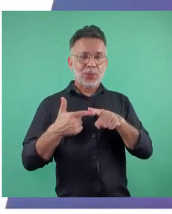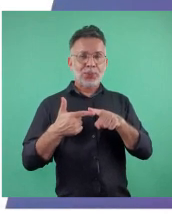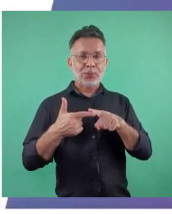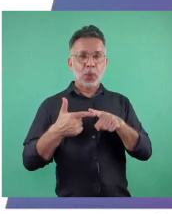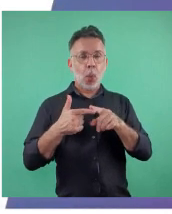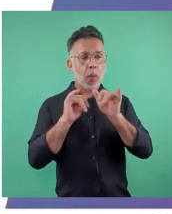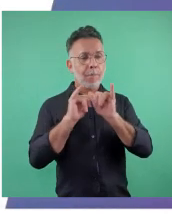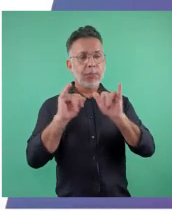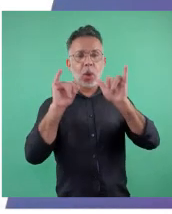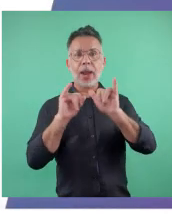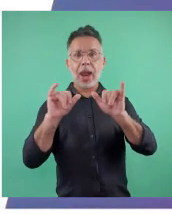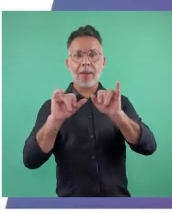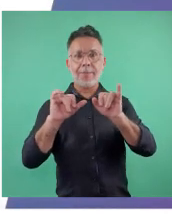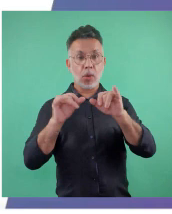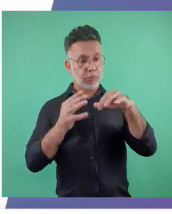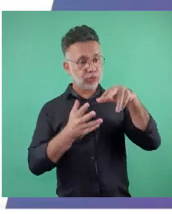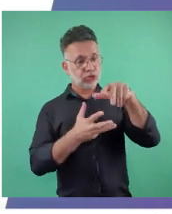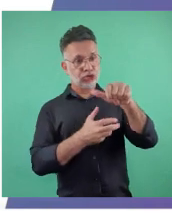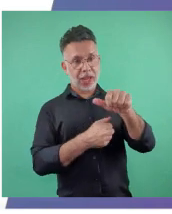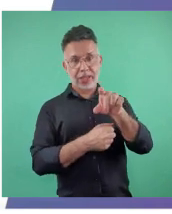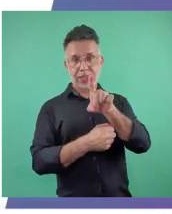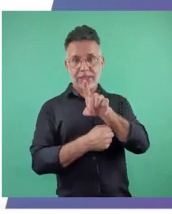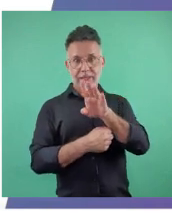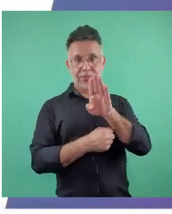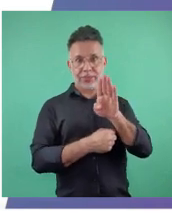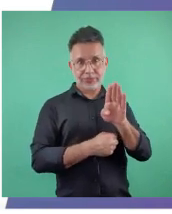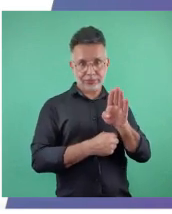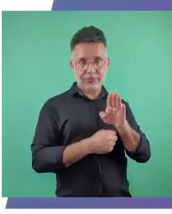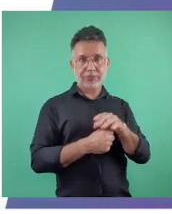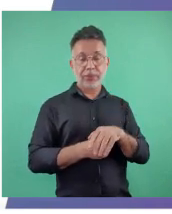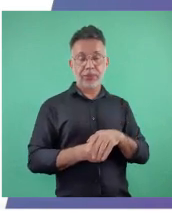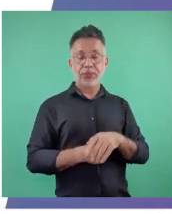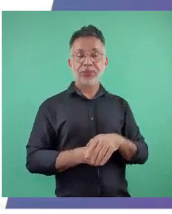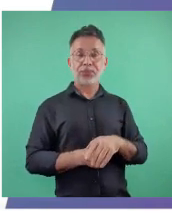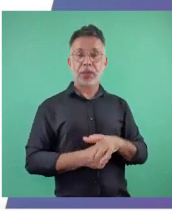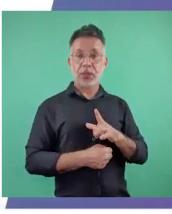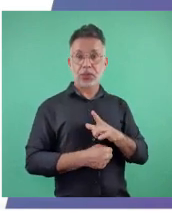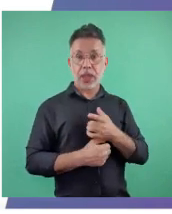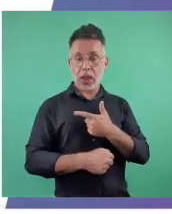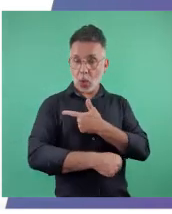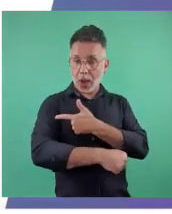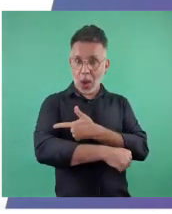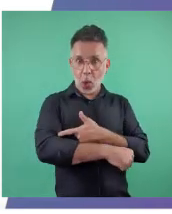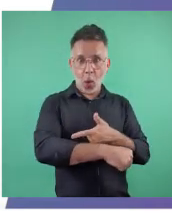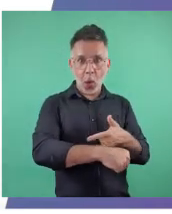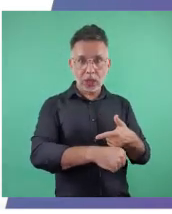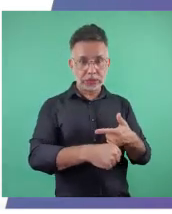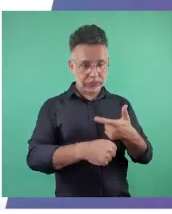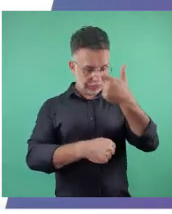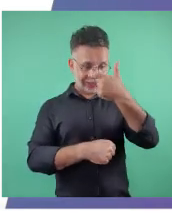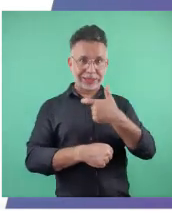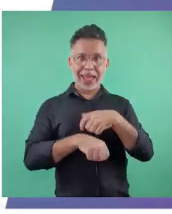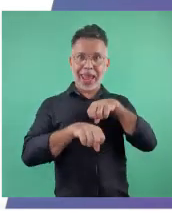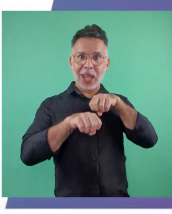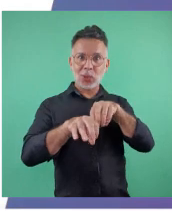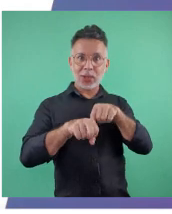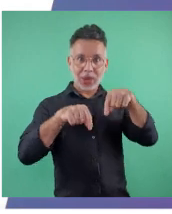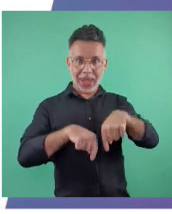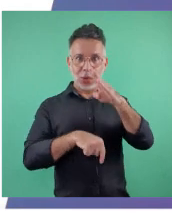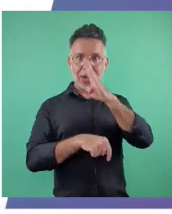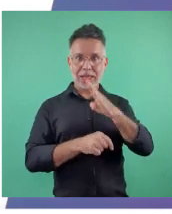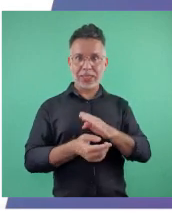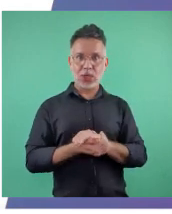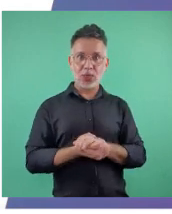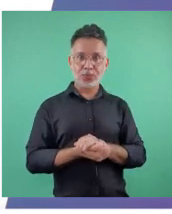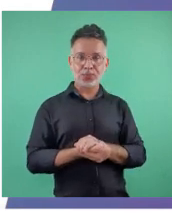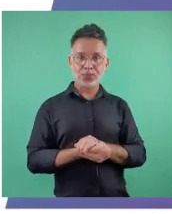Segundo o programa mundial Dangerous Decibels, do qual eu tenho a honra de poder ser educadora